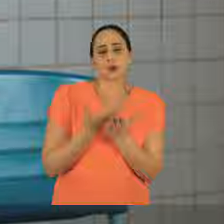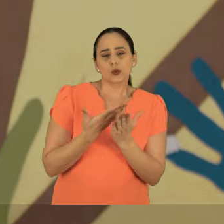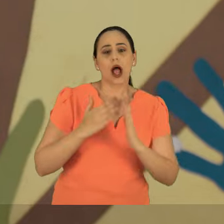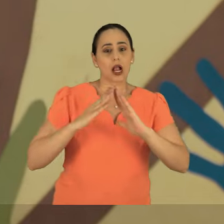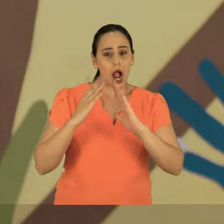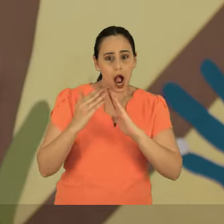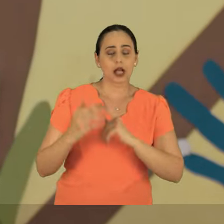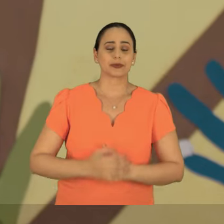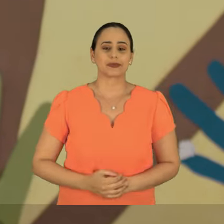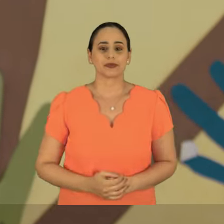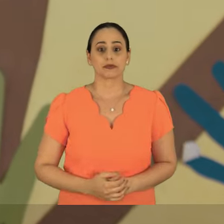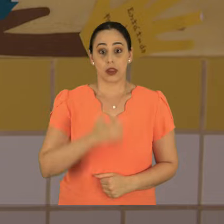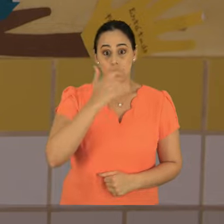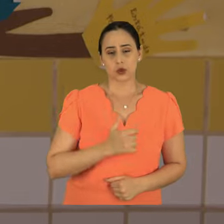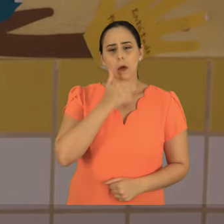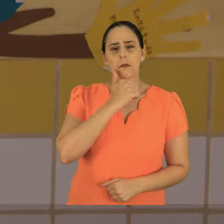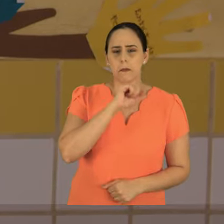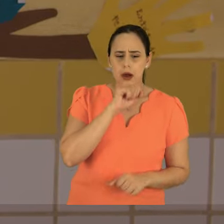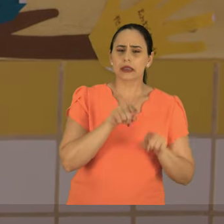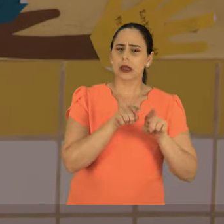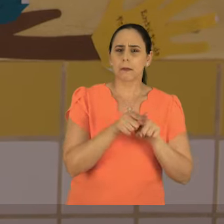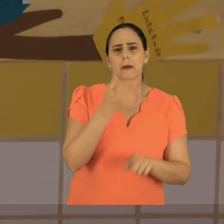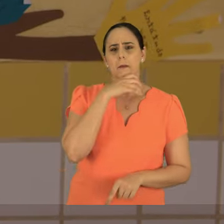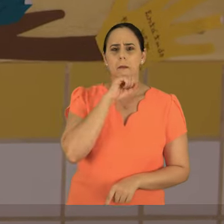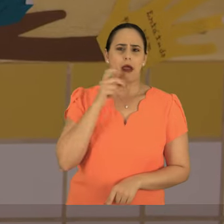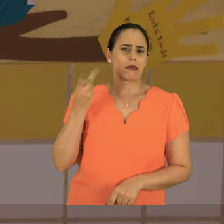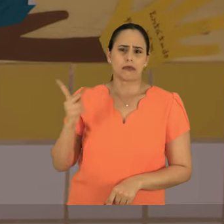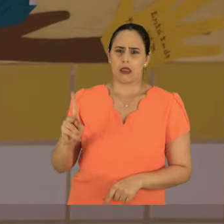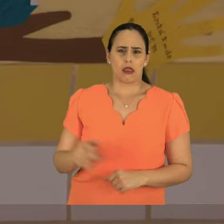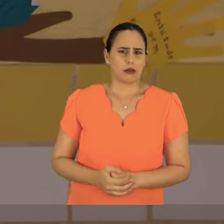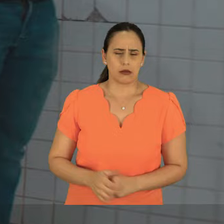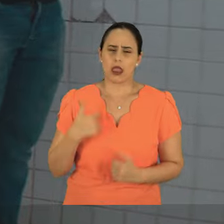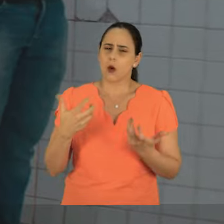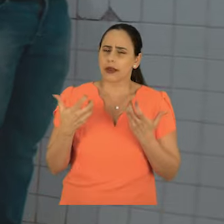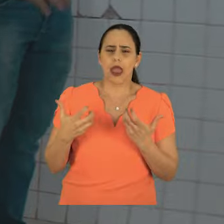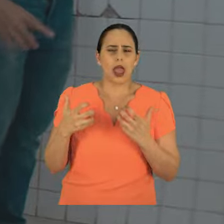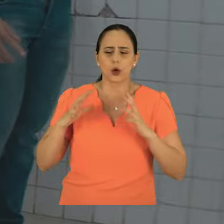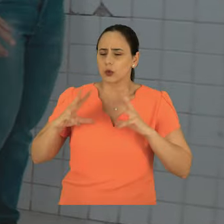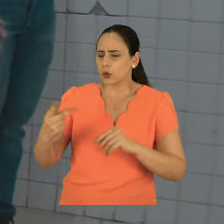também. Eu sou a mãe e o pai deles. Eu quero que ele consiga as coisas para fazer o que ele deseja, né?